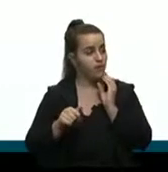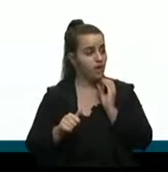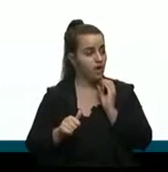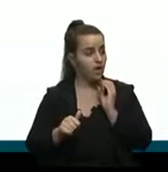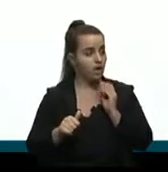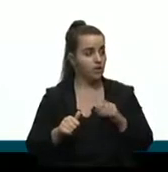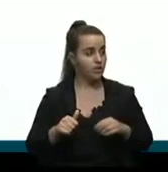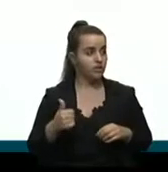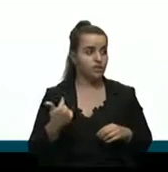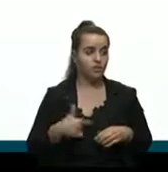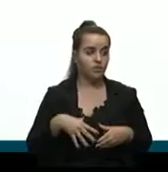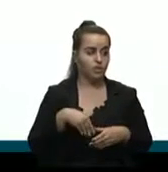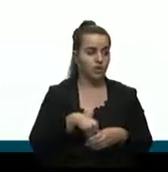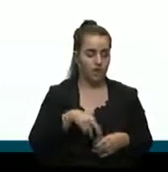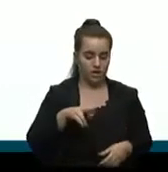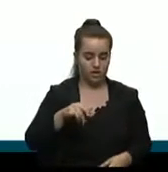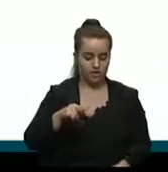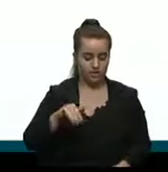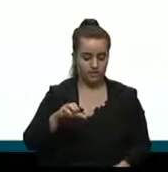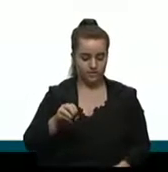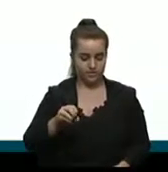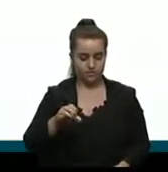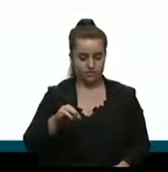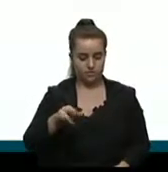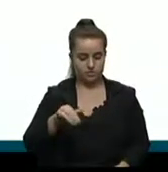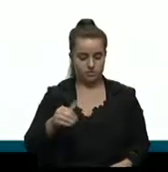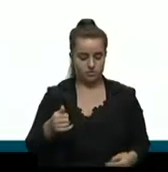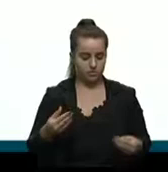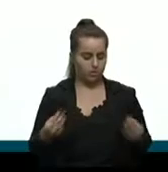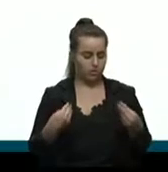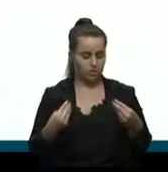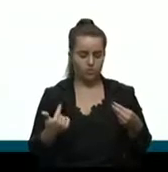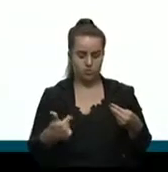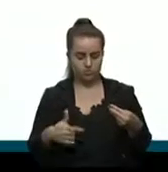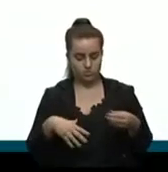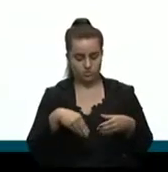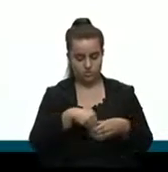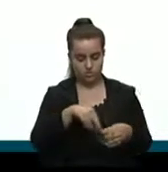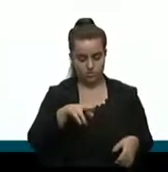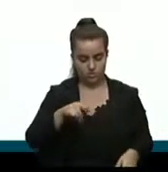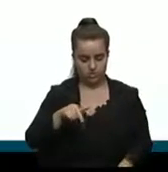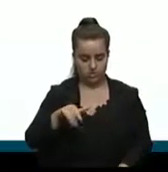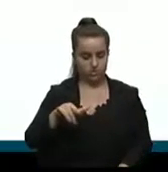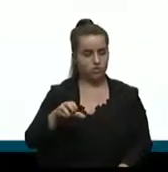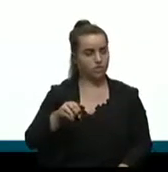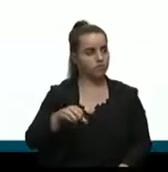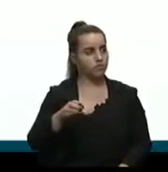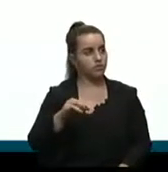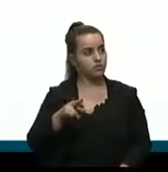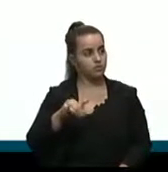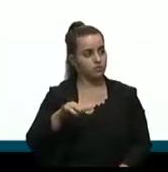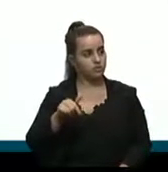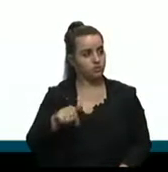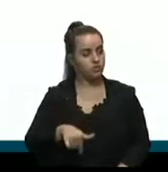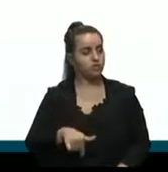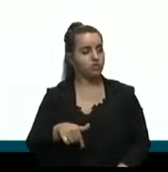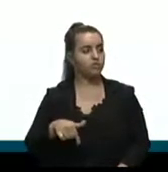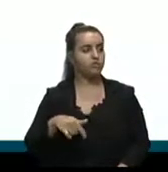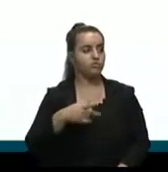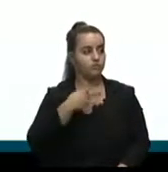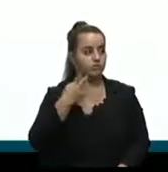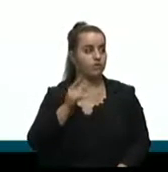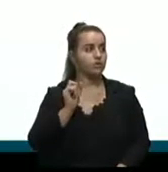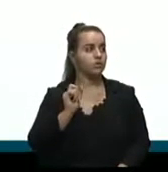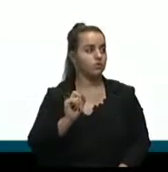não pertence à região crítica, como assim não pertence à região crítica? A nossa região crítica diz